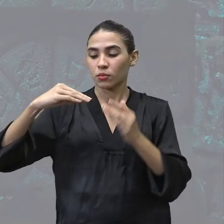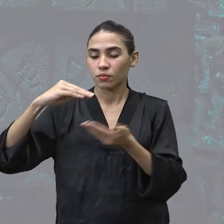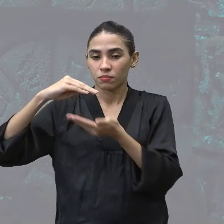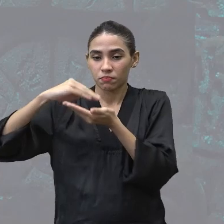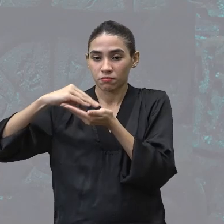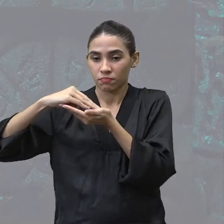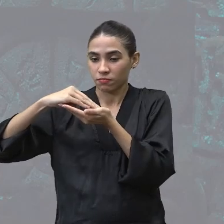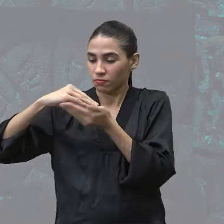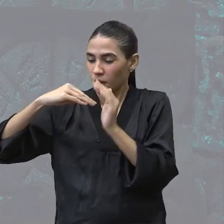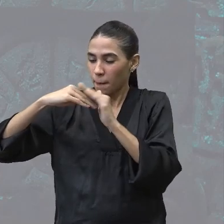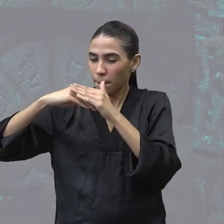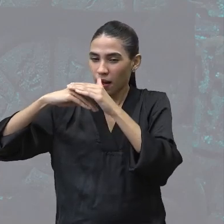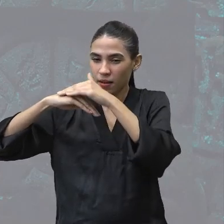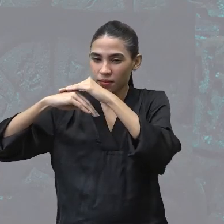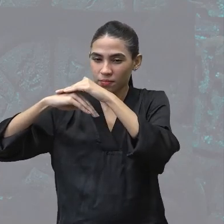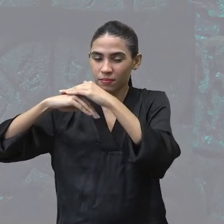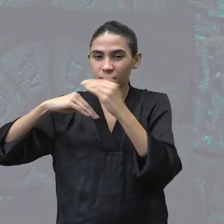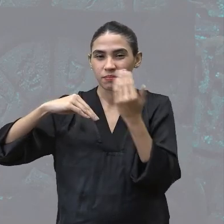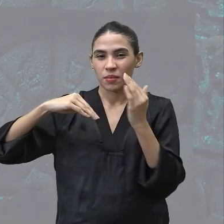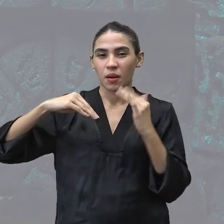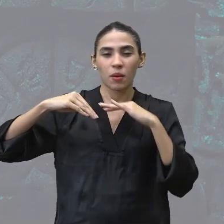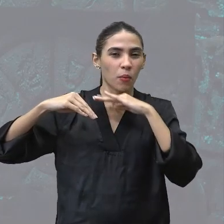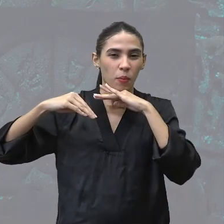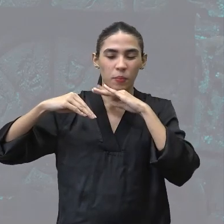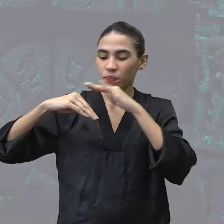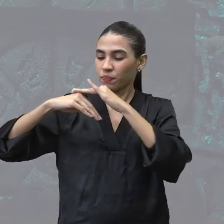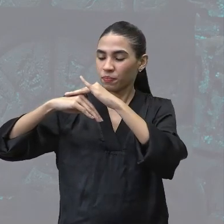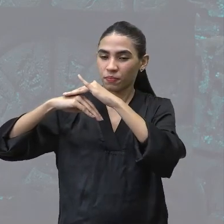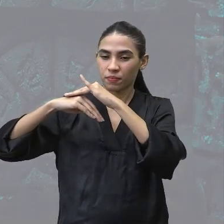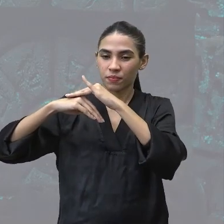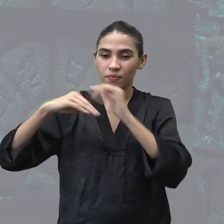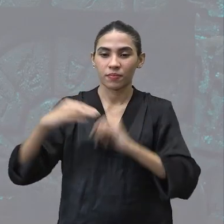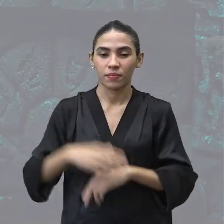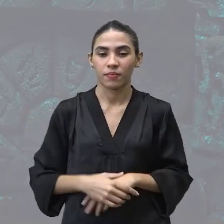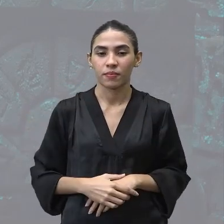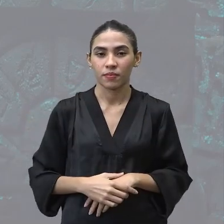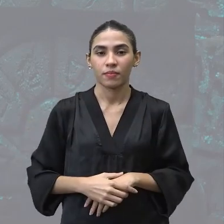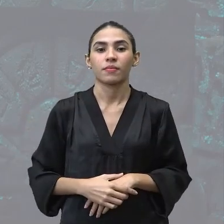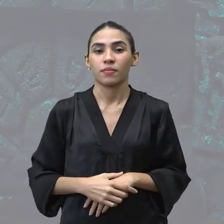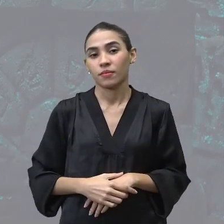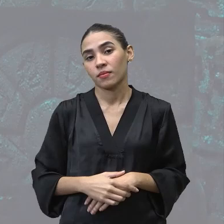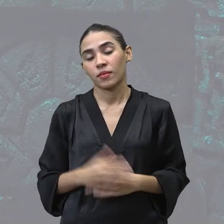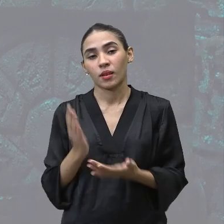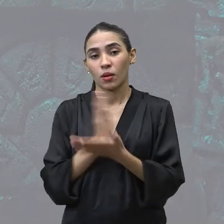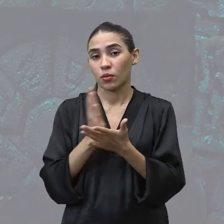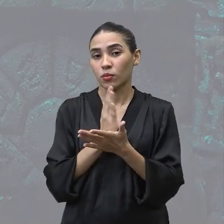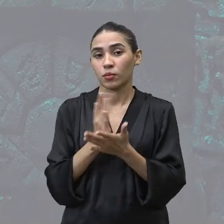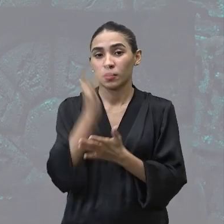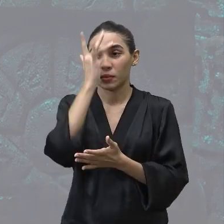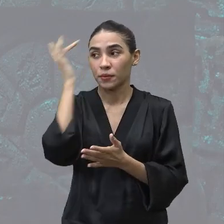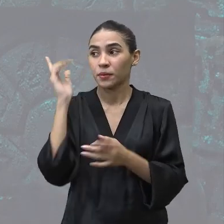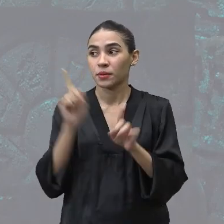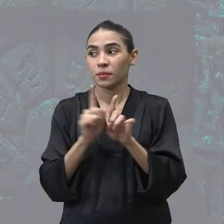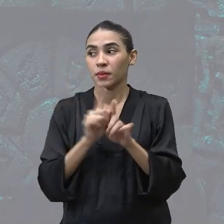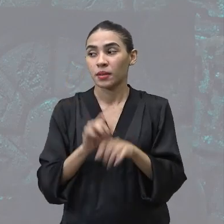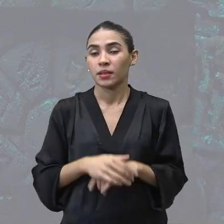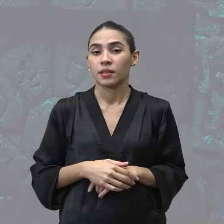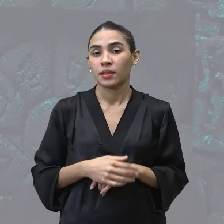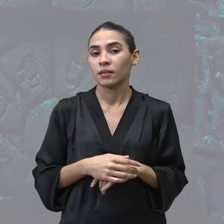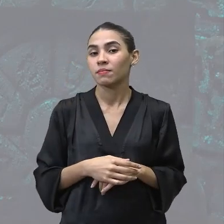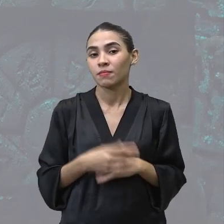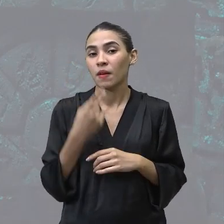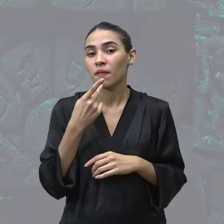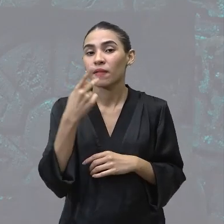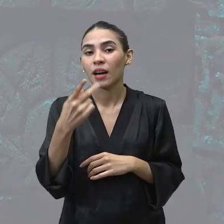pegajoso, viscoso, é bem interessante. Até algumas pessoas criam como se